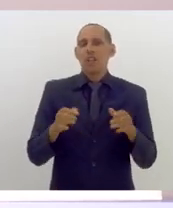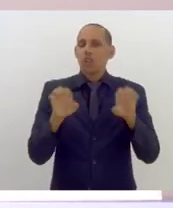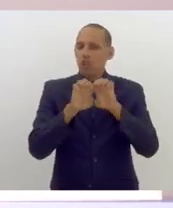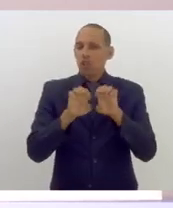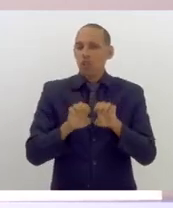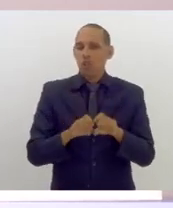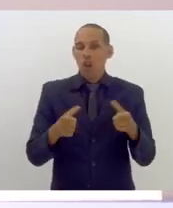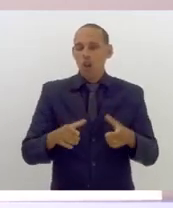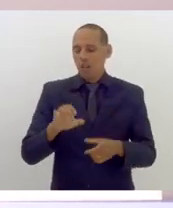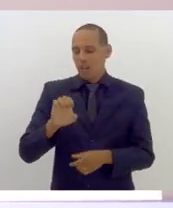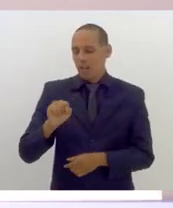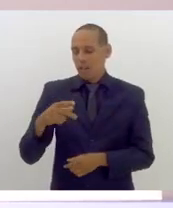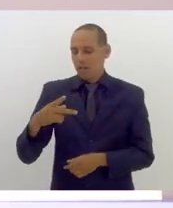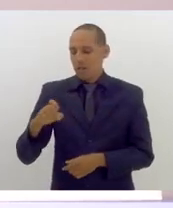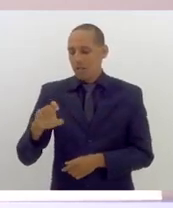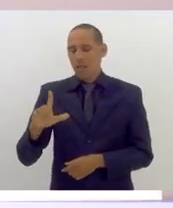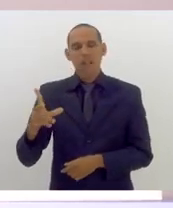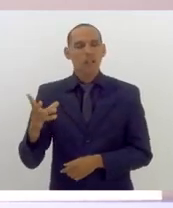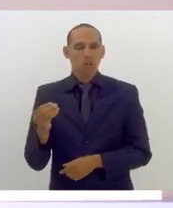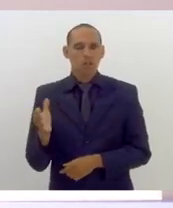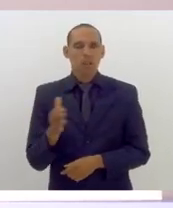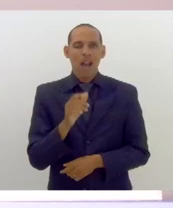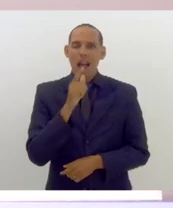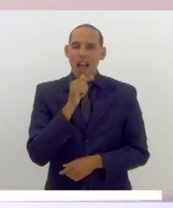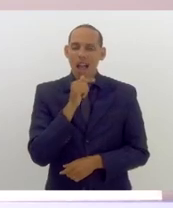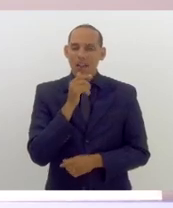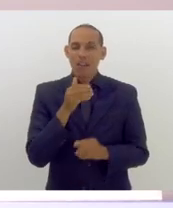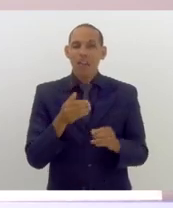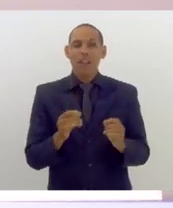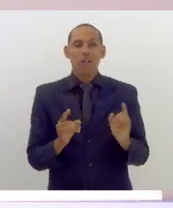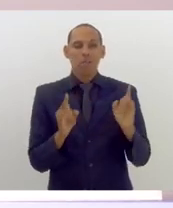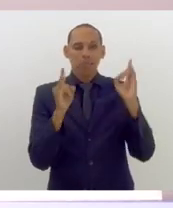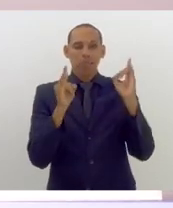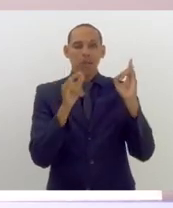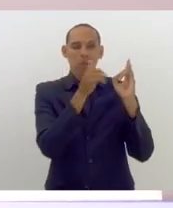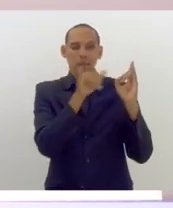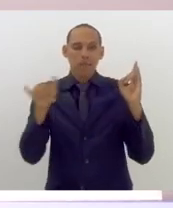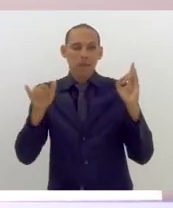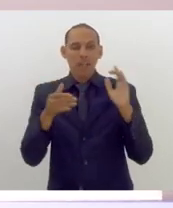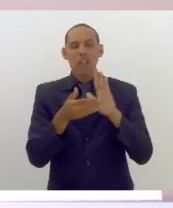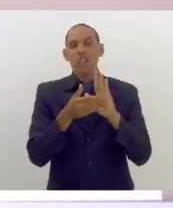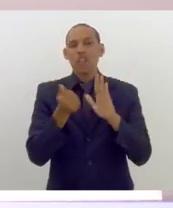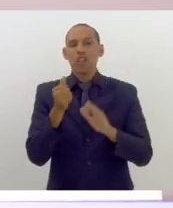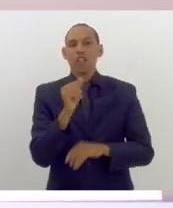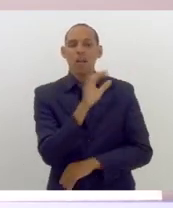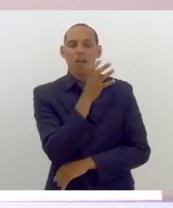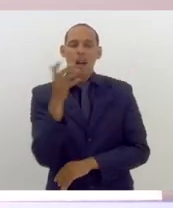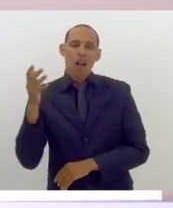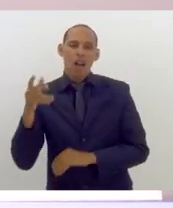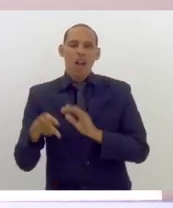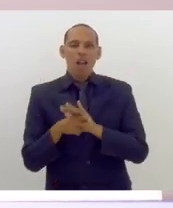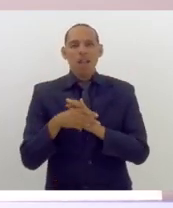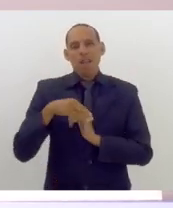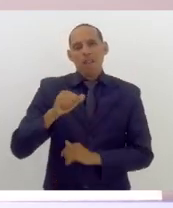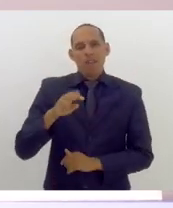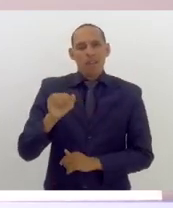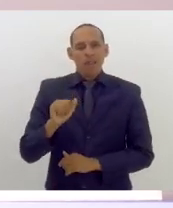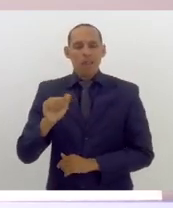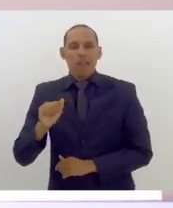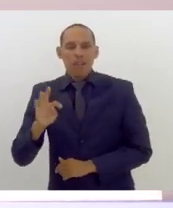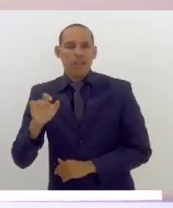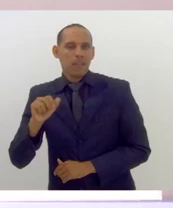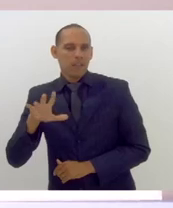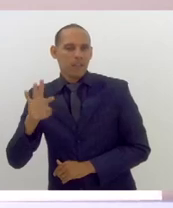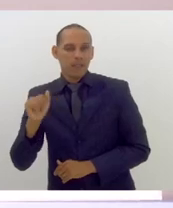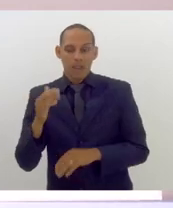foi licenciada a instalação das Torres implica na retirada de vegetações de Mata Atlântica sem o cumprimento da legislação de